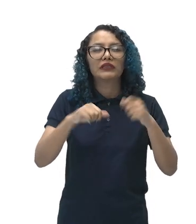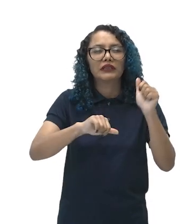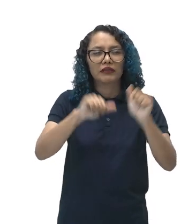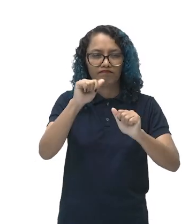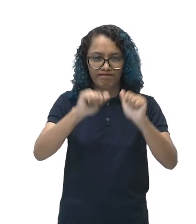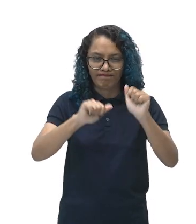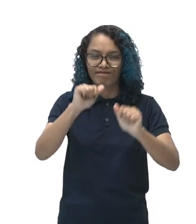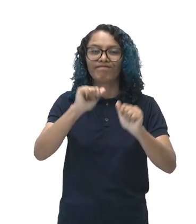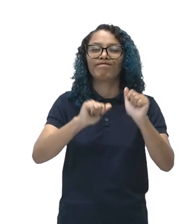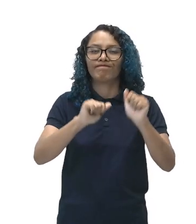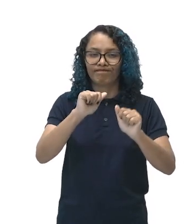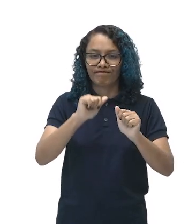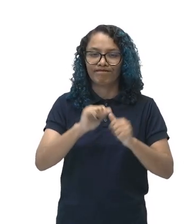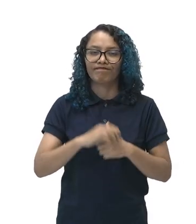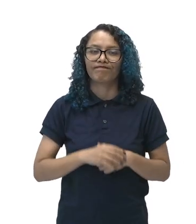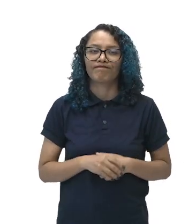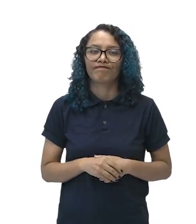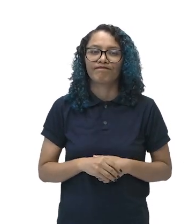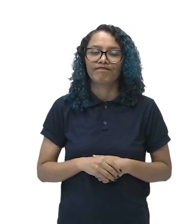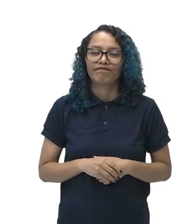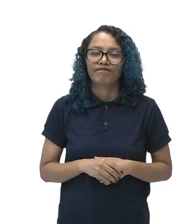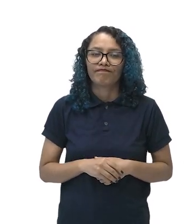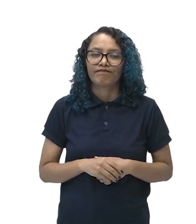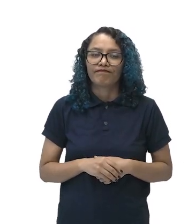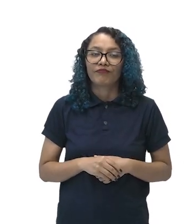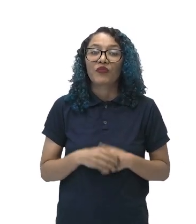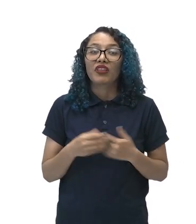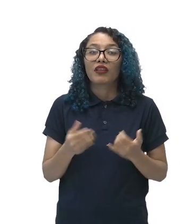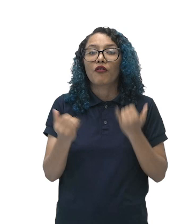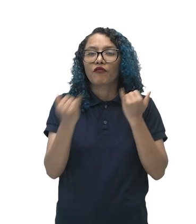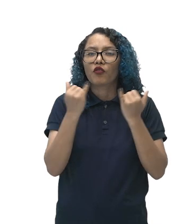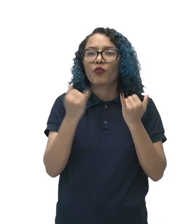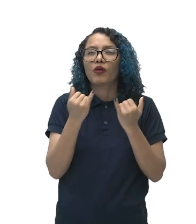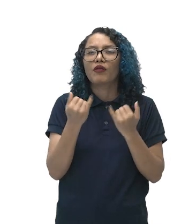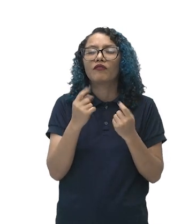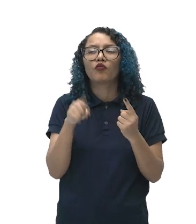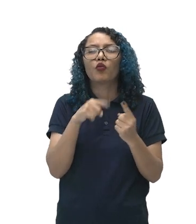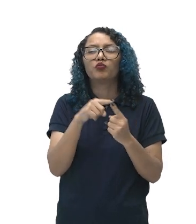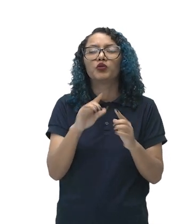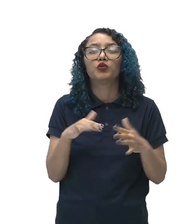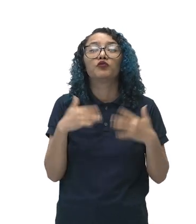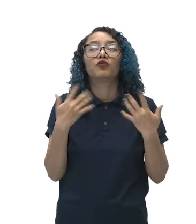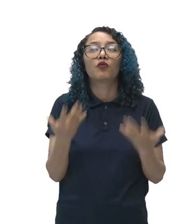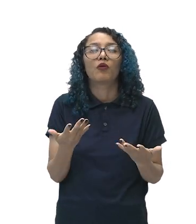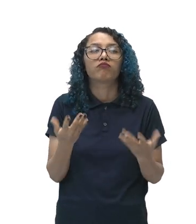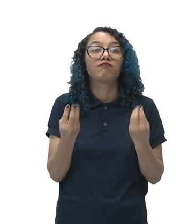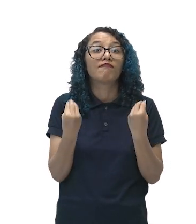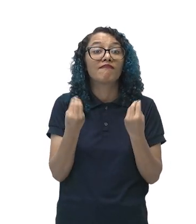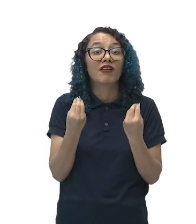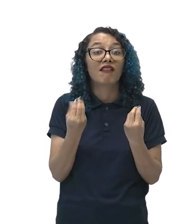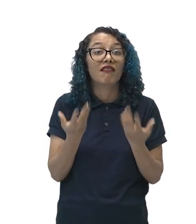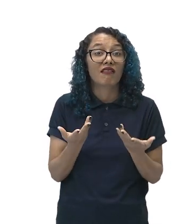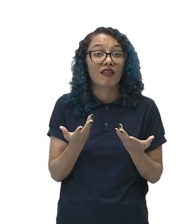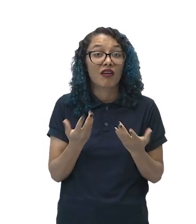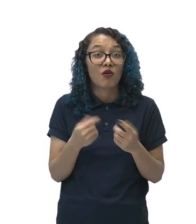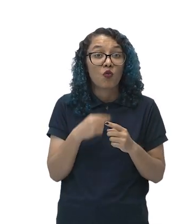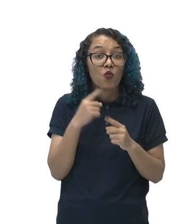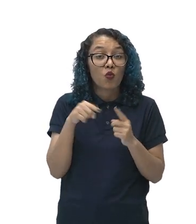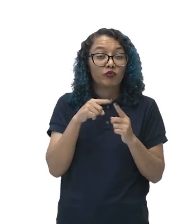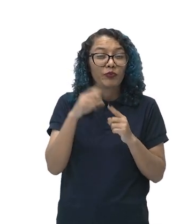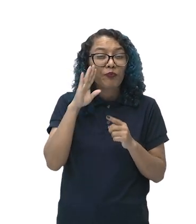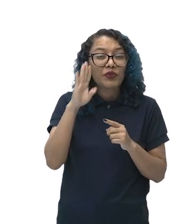Tudo isso. E aí eles estão informando com qual objetivo? Ou seja, para quê? Qual é o objetivo